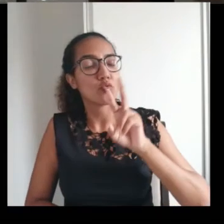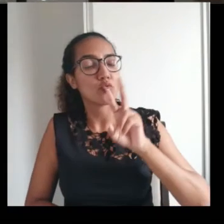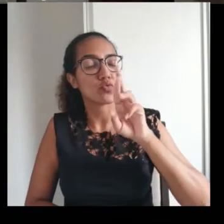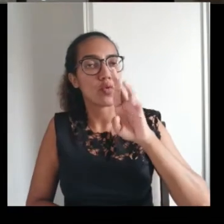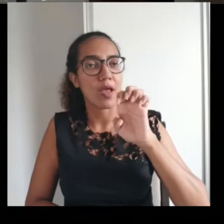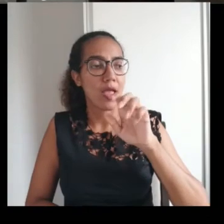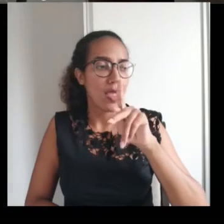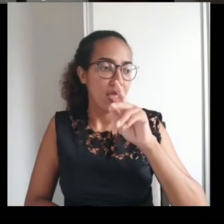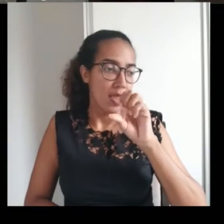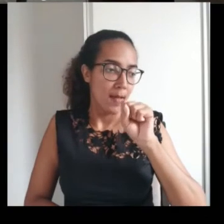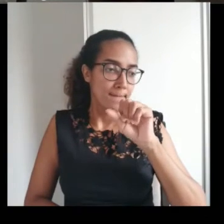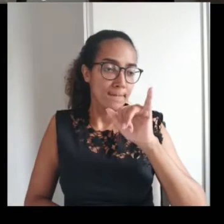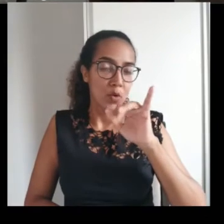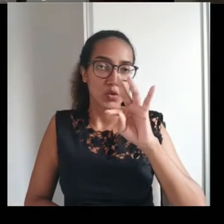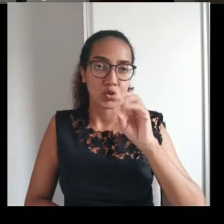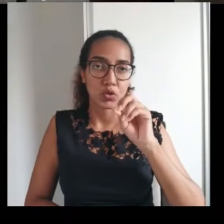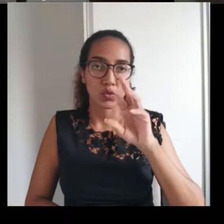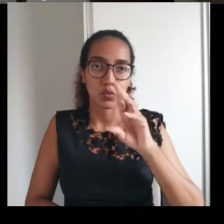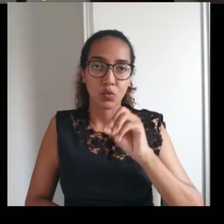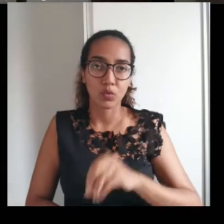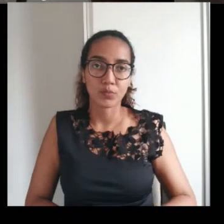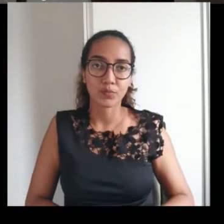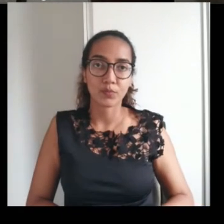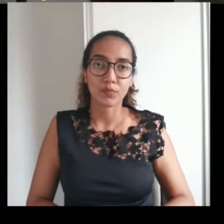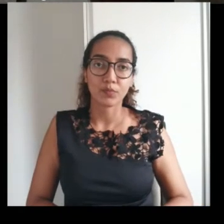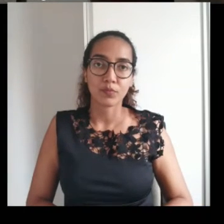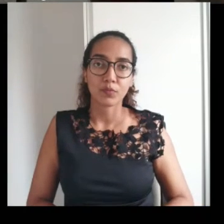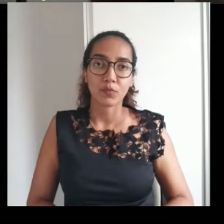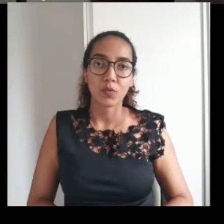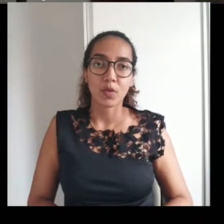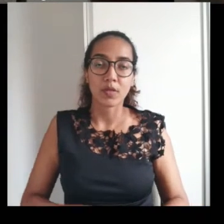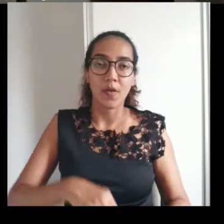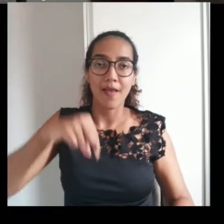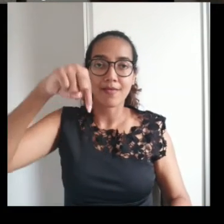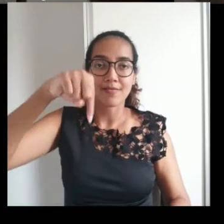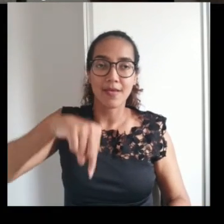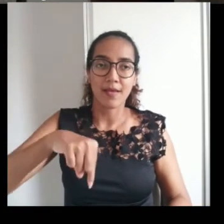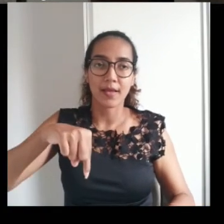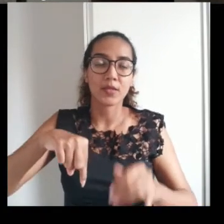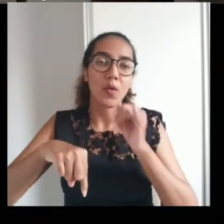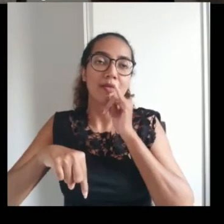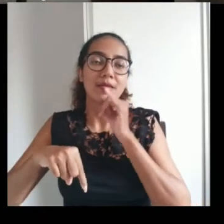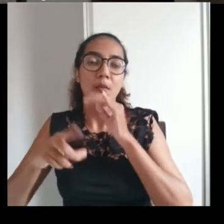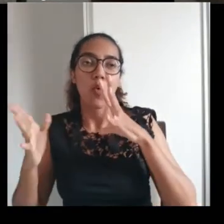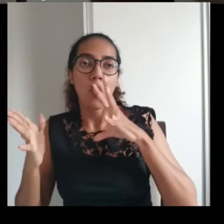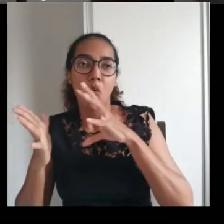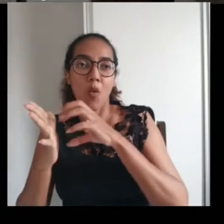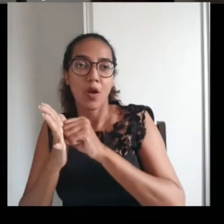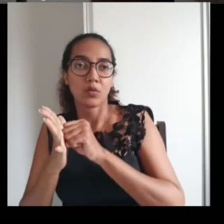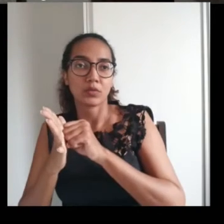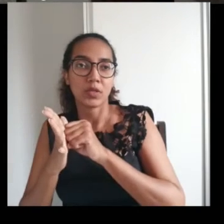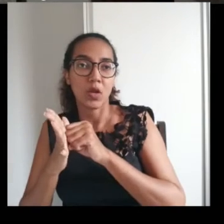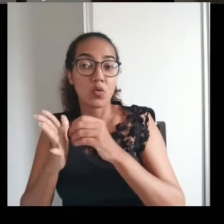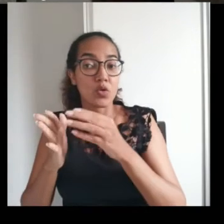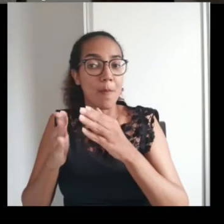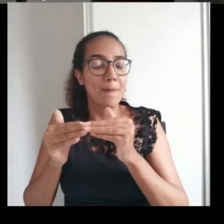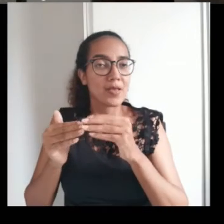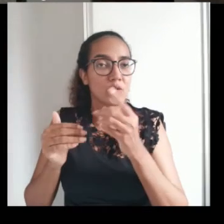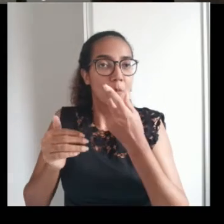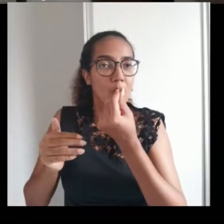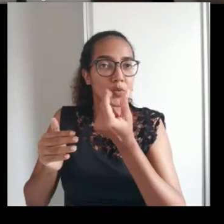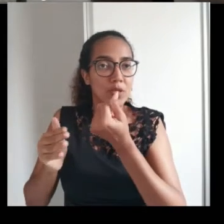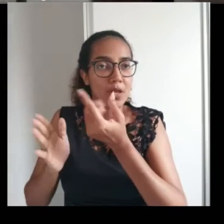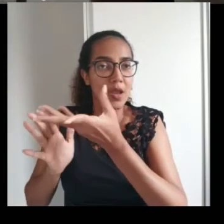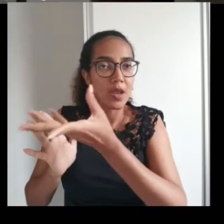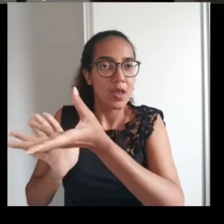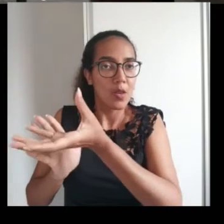como atributo um repositório. Quando eu mando debitar de uma conta, aqui provavelmente esse método vai receber o número da conta e o valor a